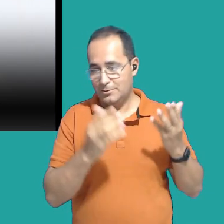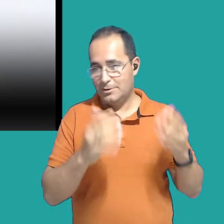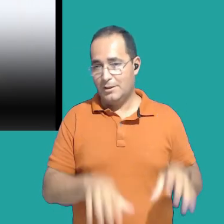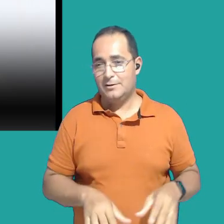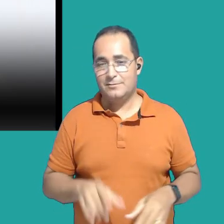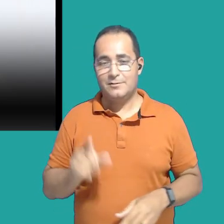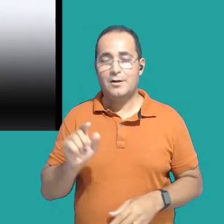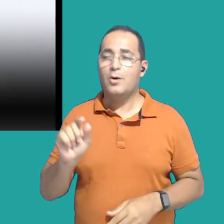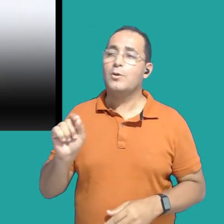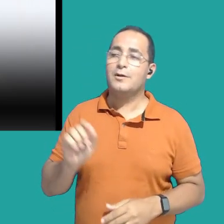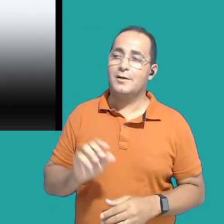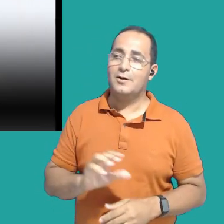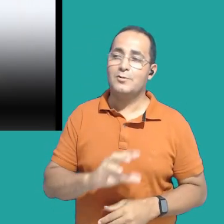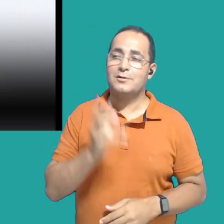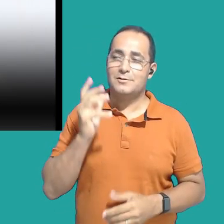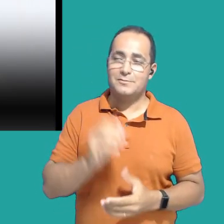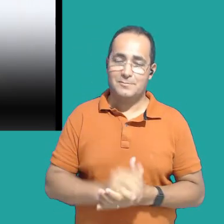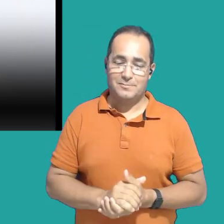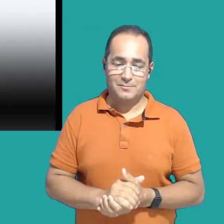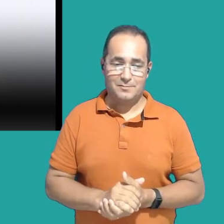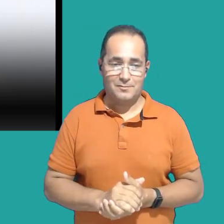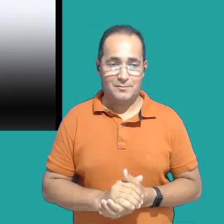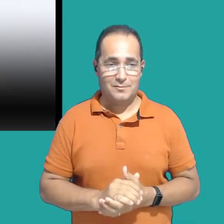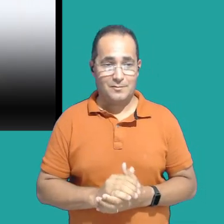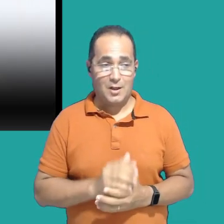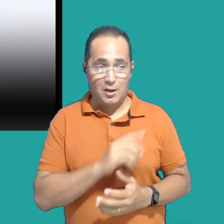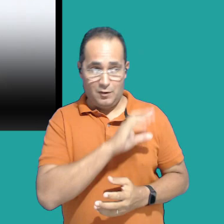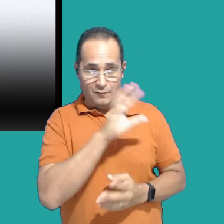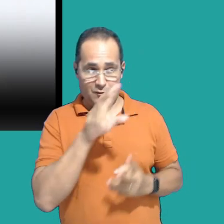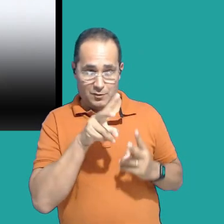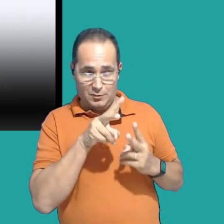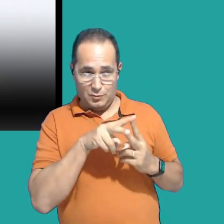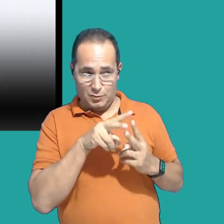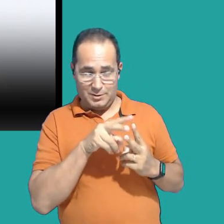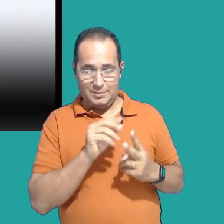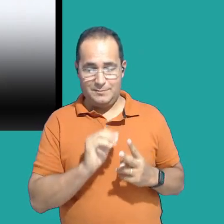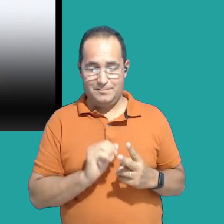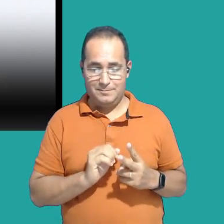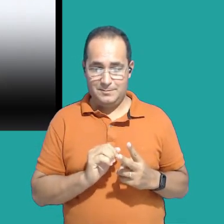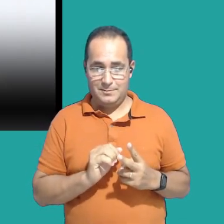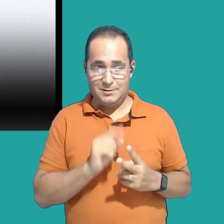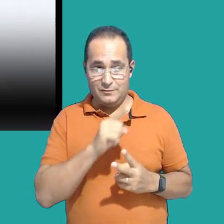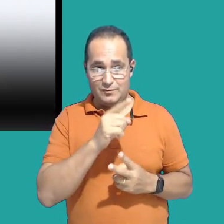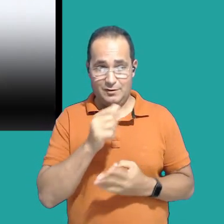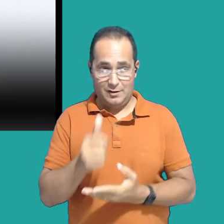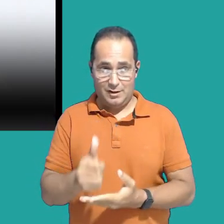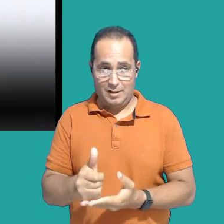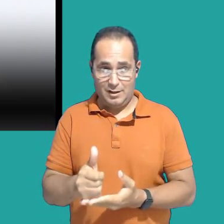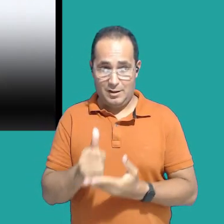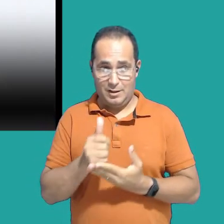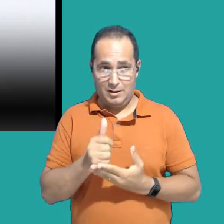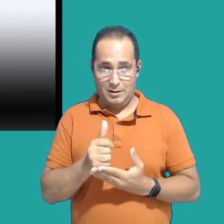por isso? Olha, eu vou emendar duas, já que você Beleza. falou da